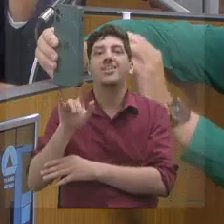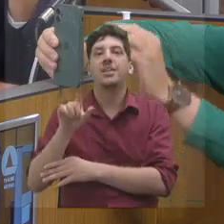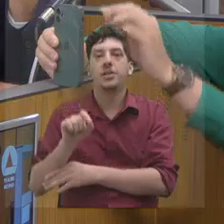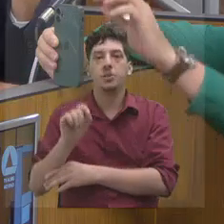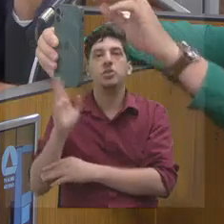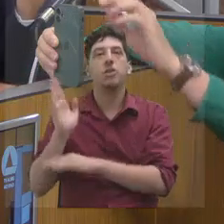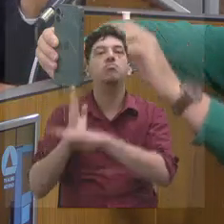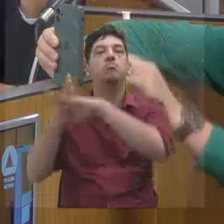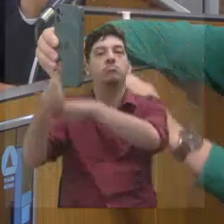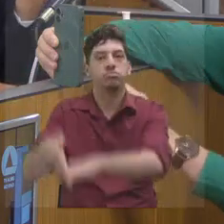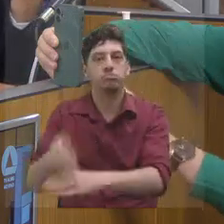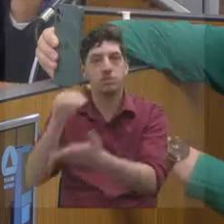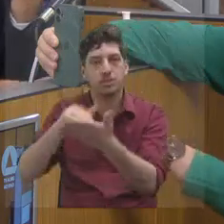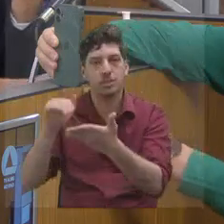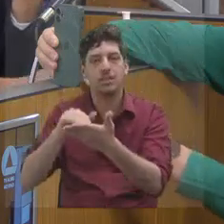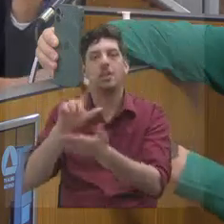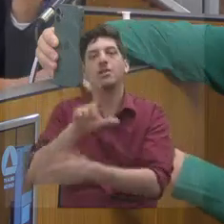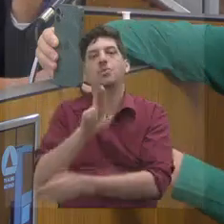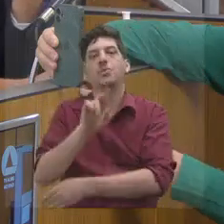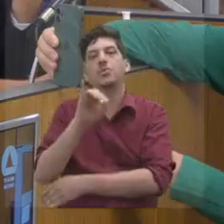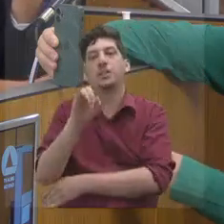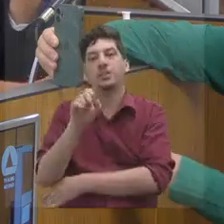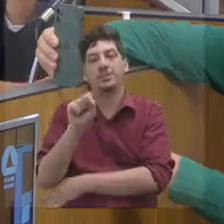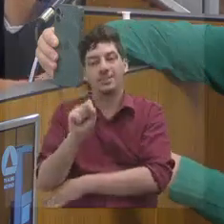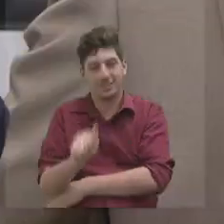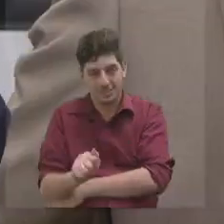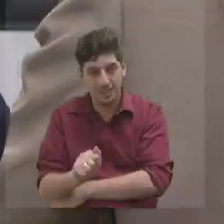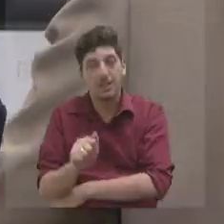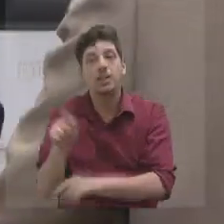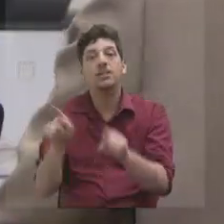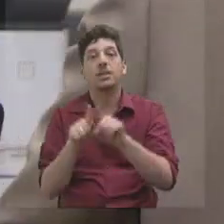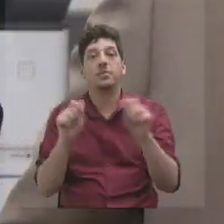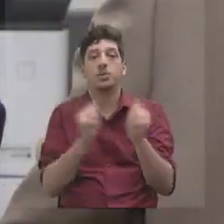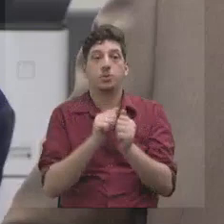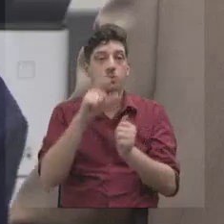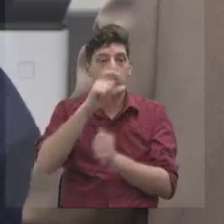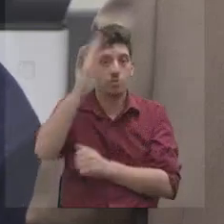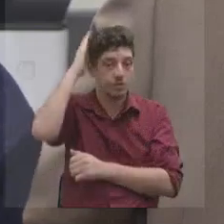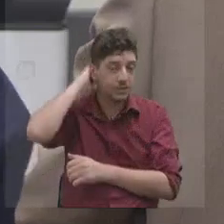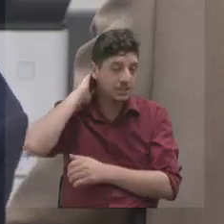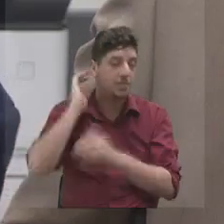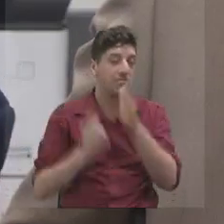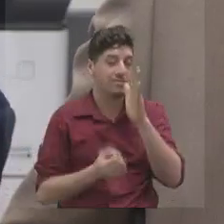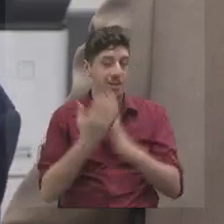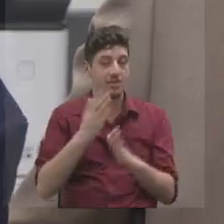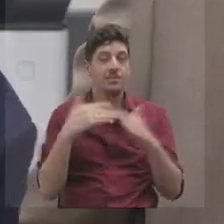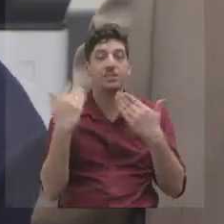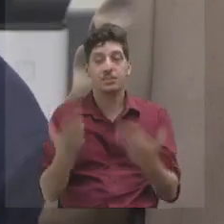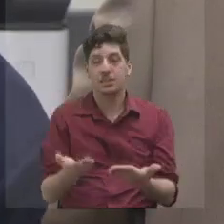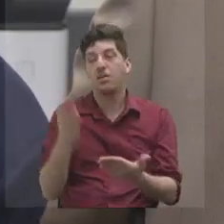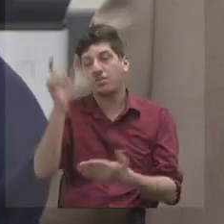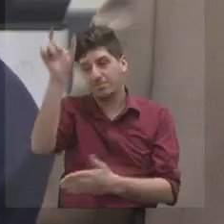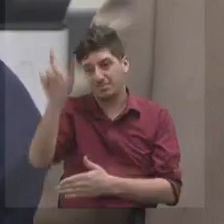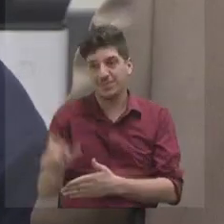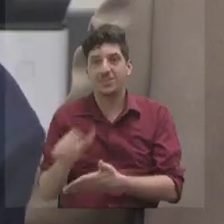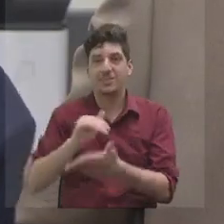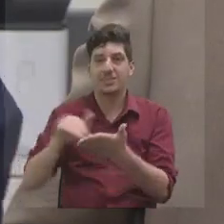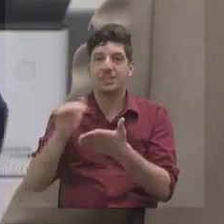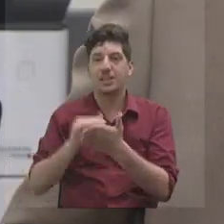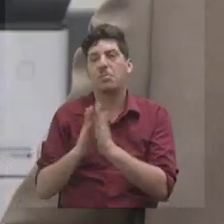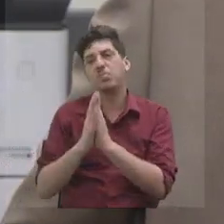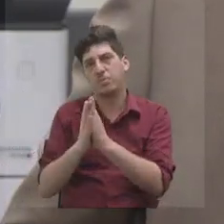secretária Luiza Barreto já estivemos com o governador várias vezes então Pedro Bruno só tá mantendo o seu radar